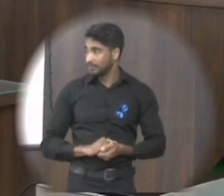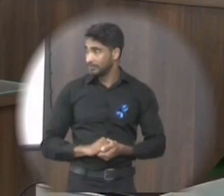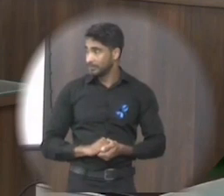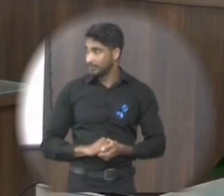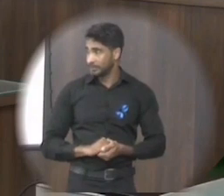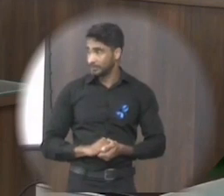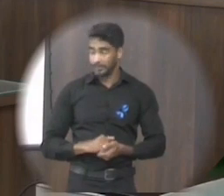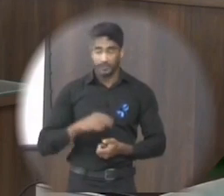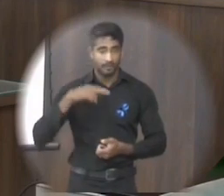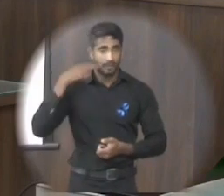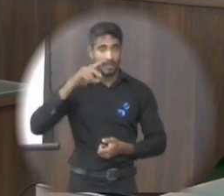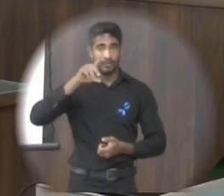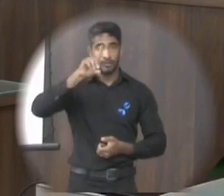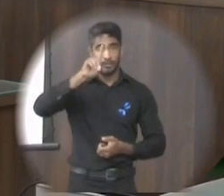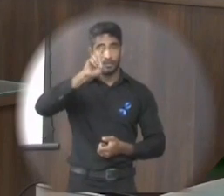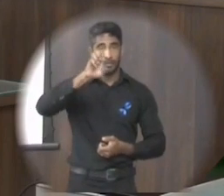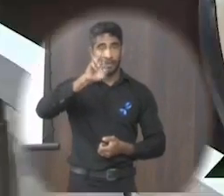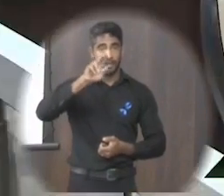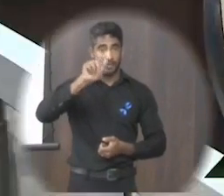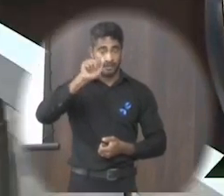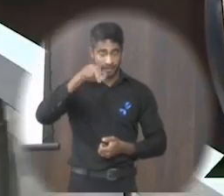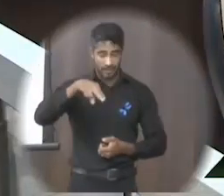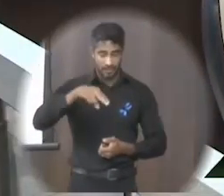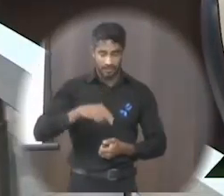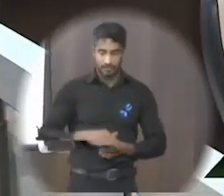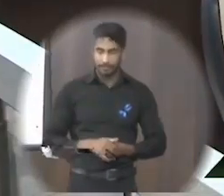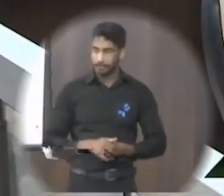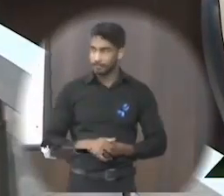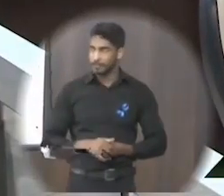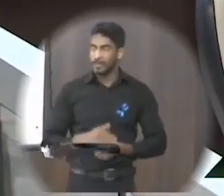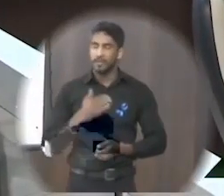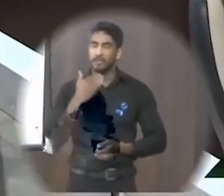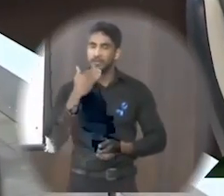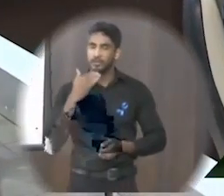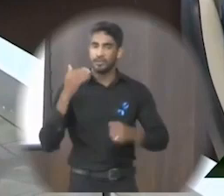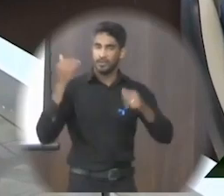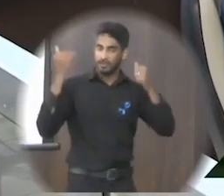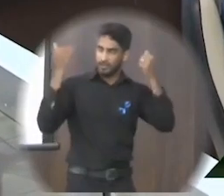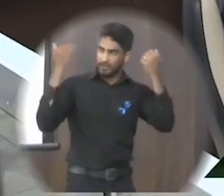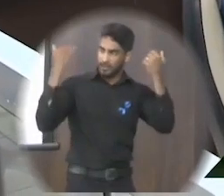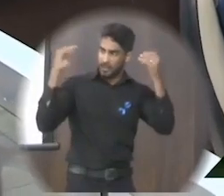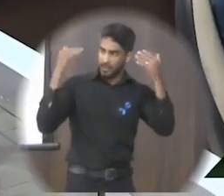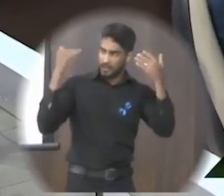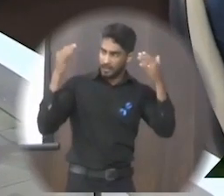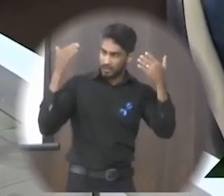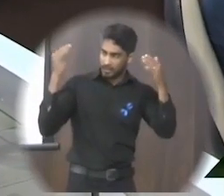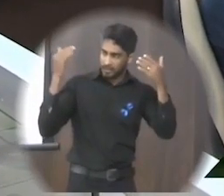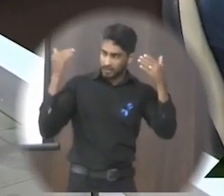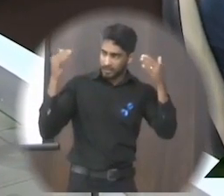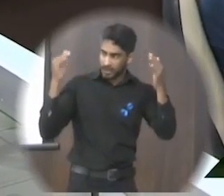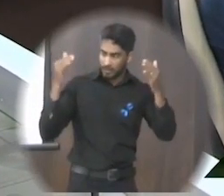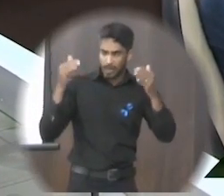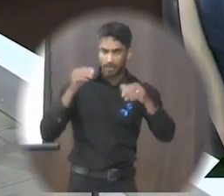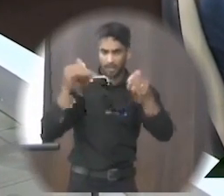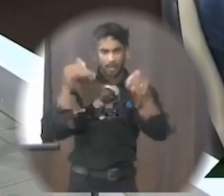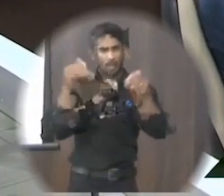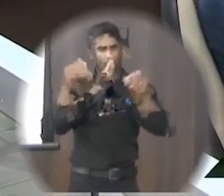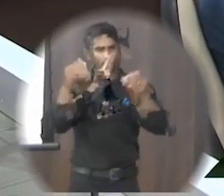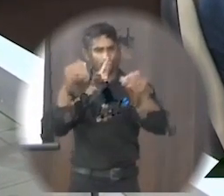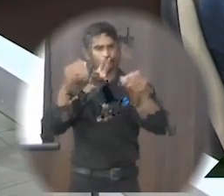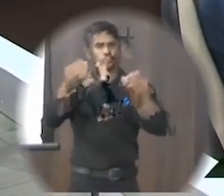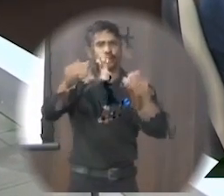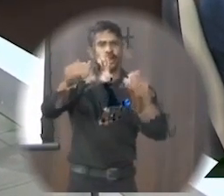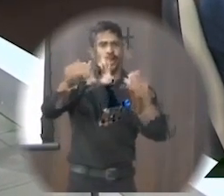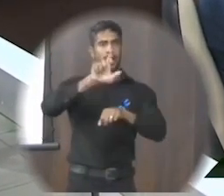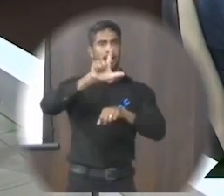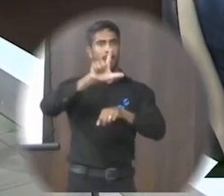Presidente. Vereador Derlan, tem essa palavra. Eu fiz uma moção de aplausos aí ao Dr. Elvés, secretário de Saúde,